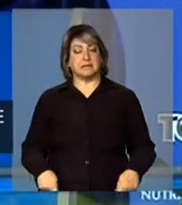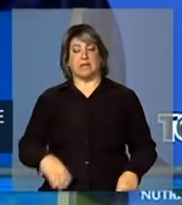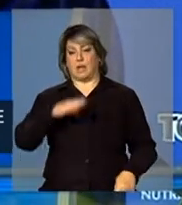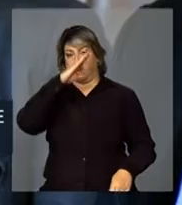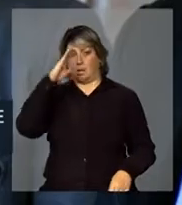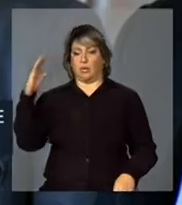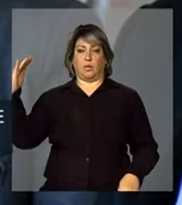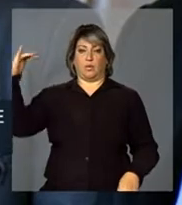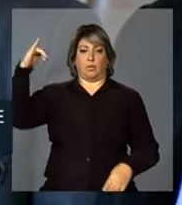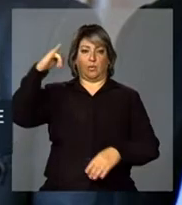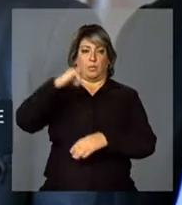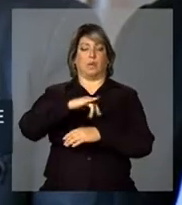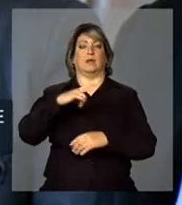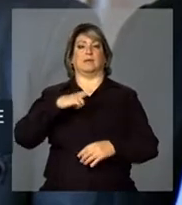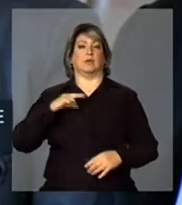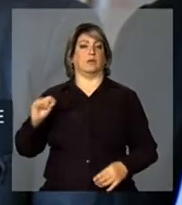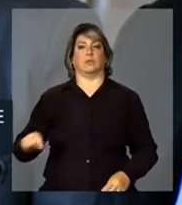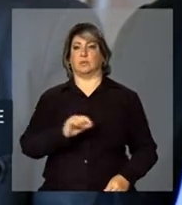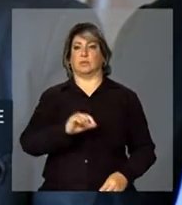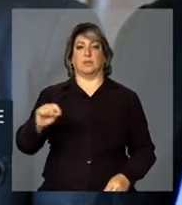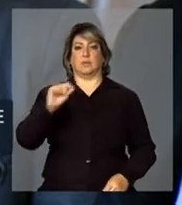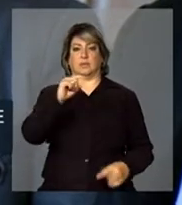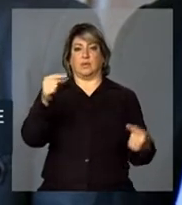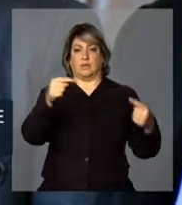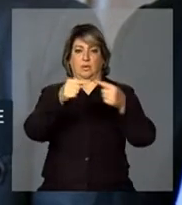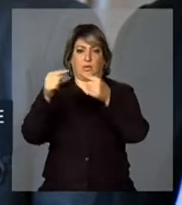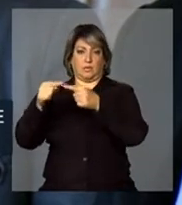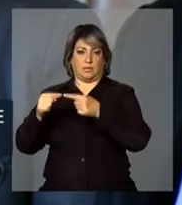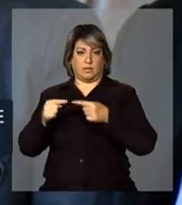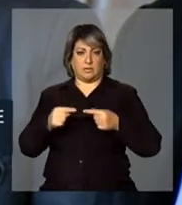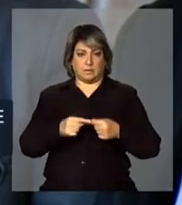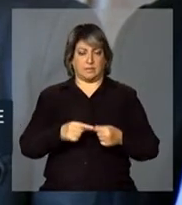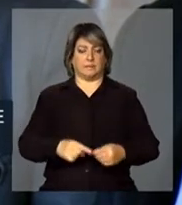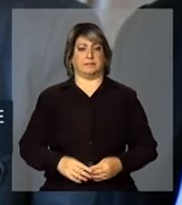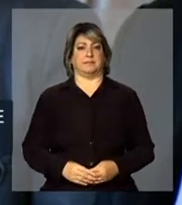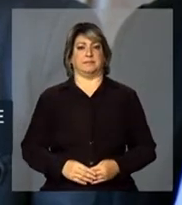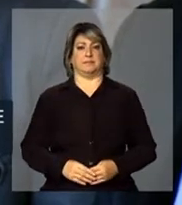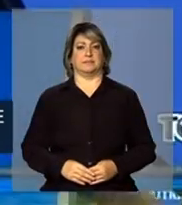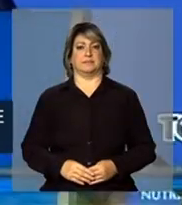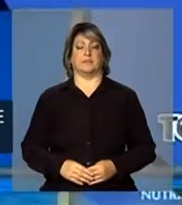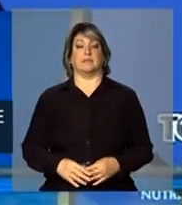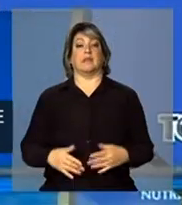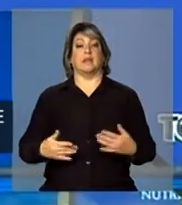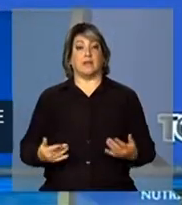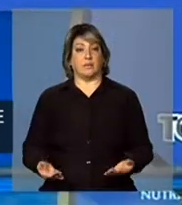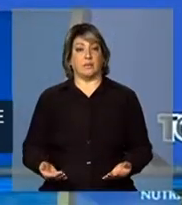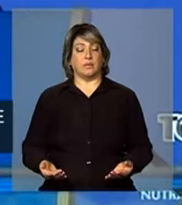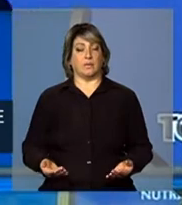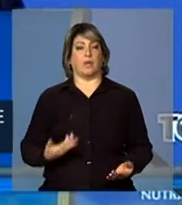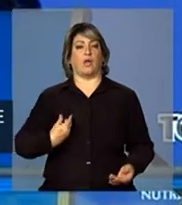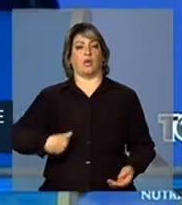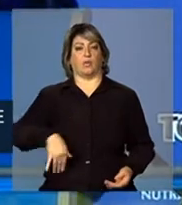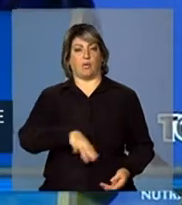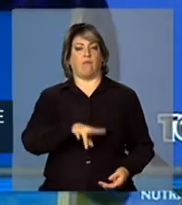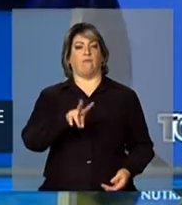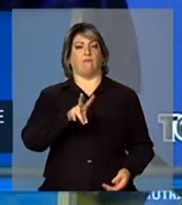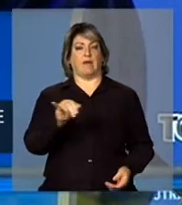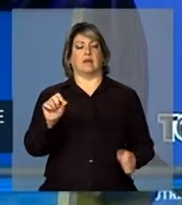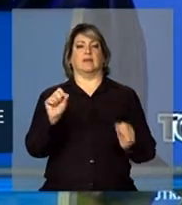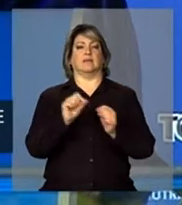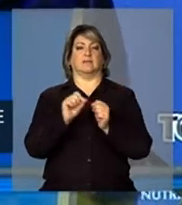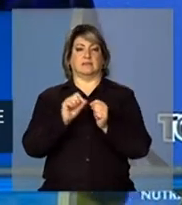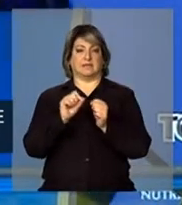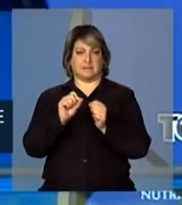transporte aéreo para se conectar efetivamente. Então, nós iremos